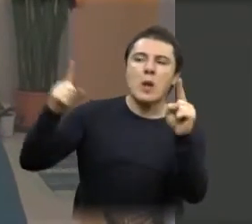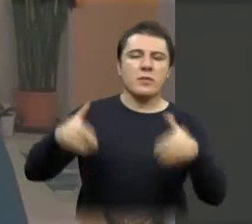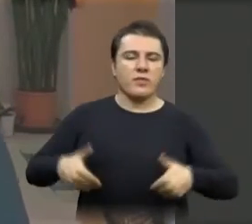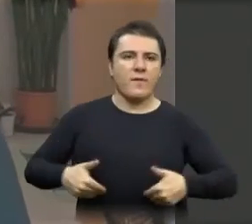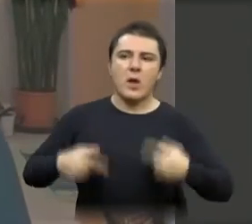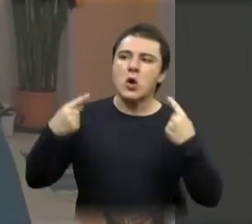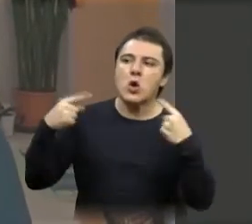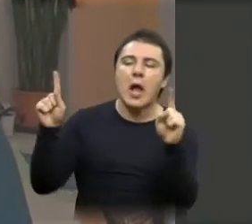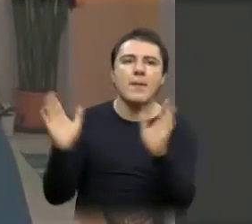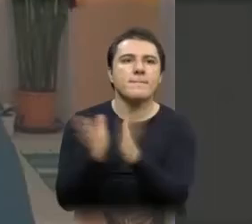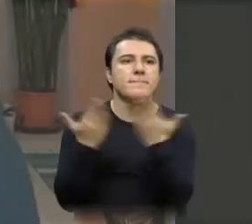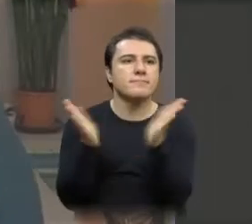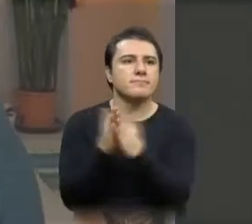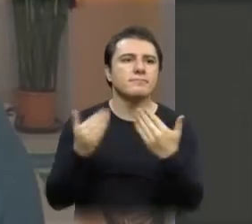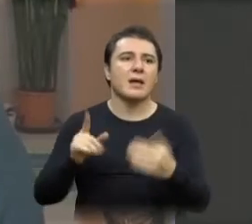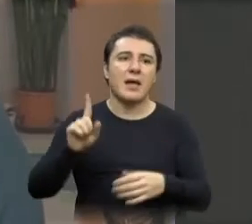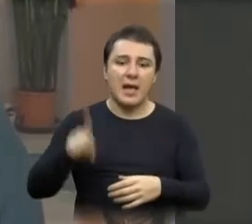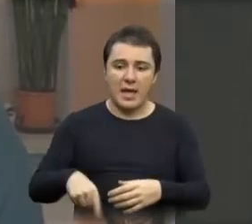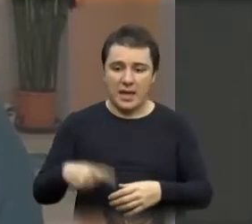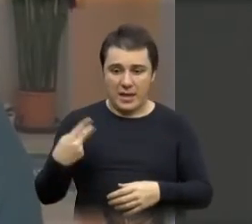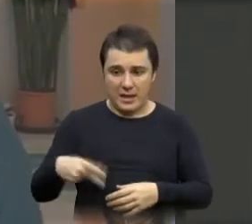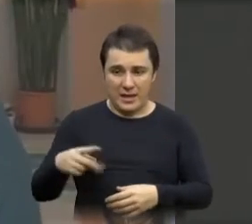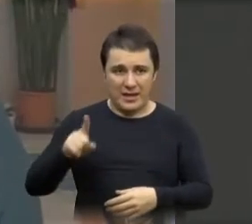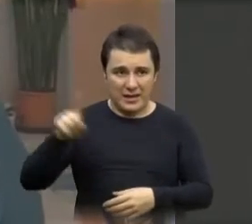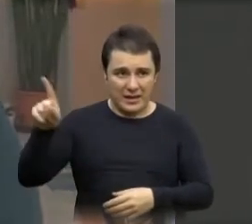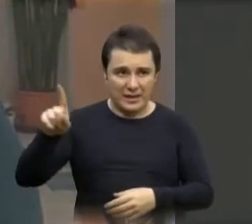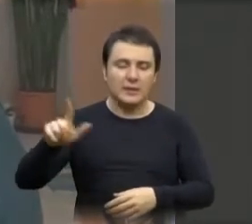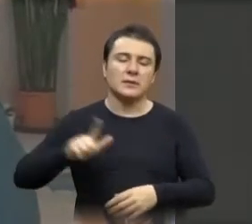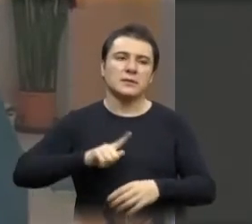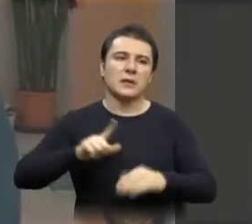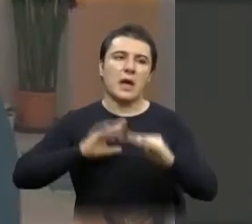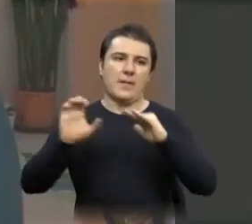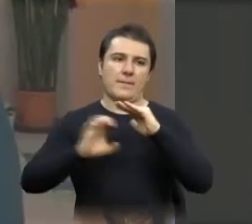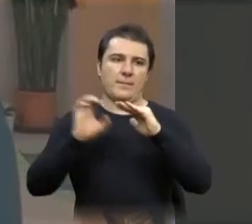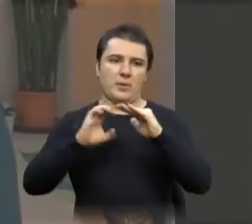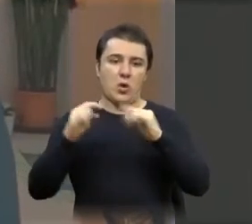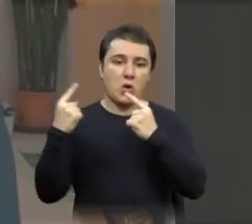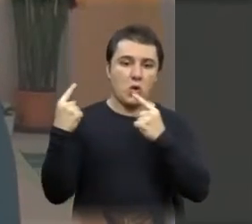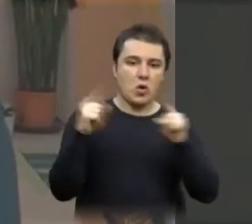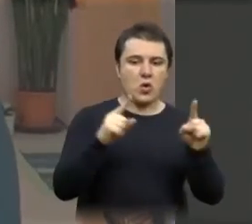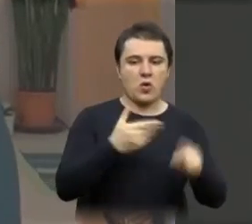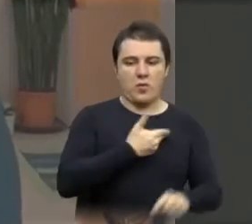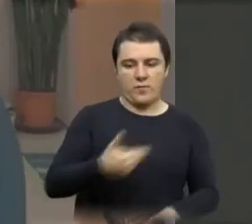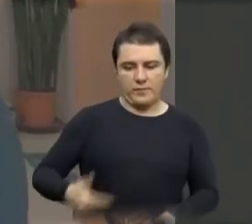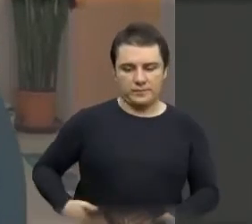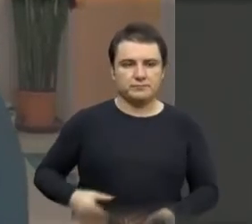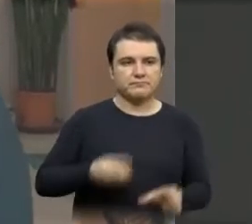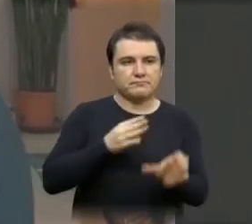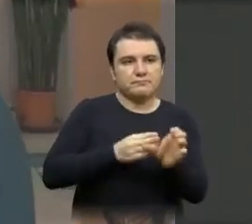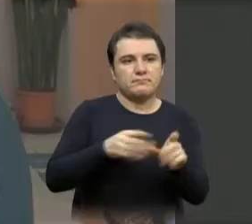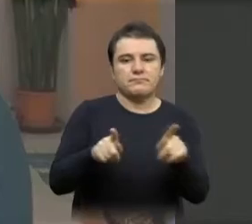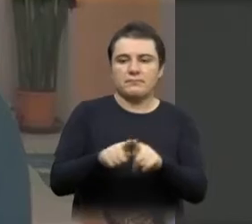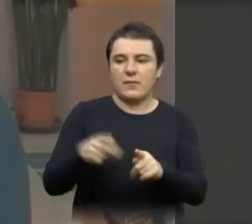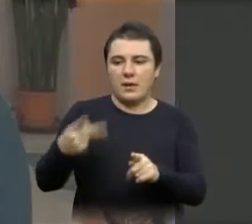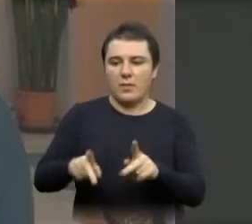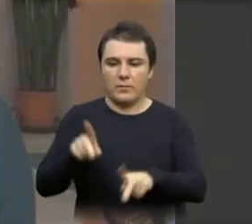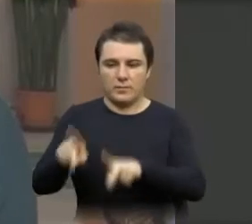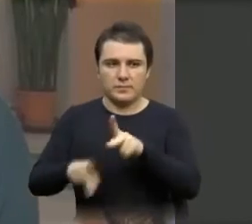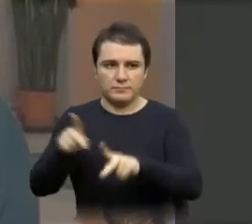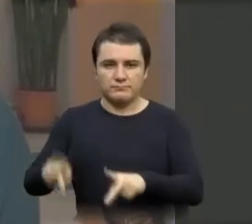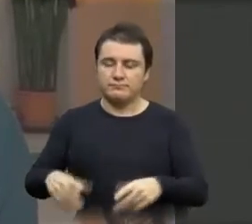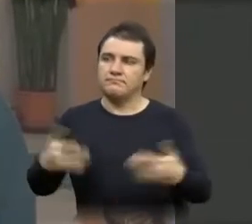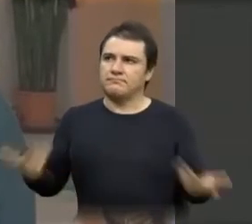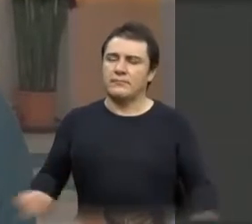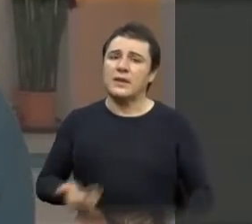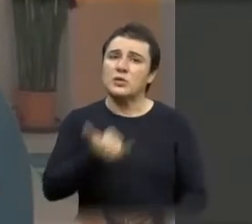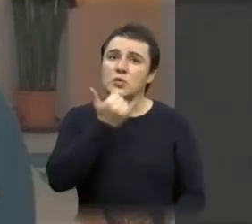miséria. Essa emissora atacou não só o governo municipal, mas a nossa população. E com o nosso povo,